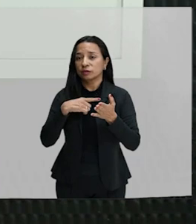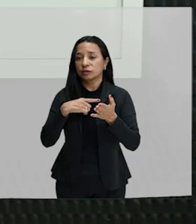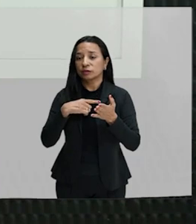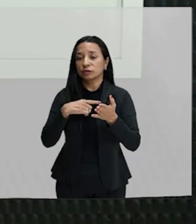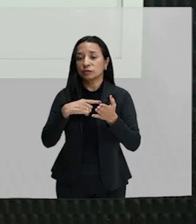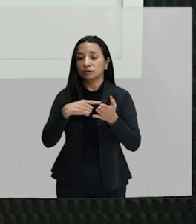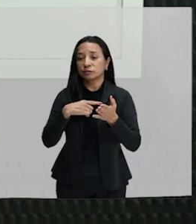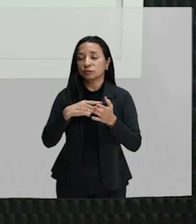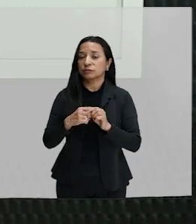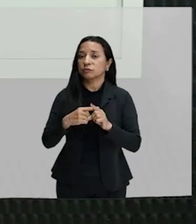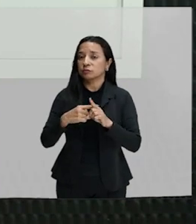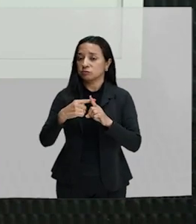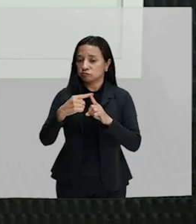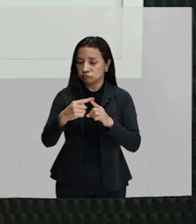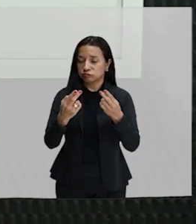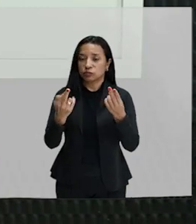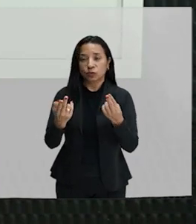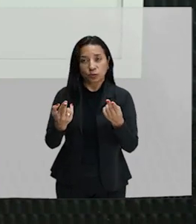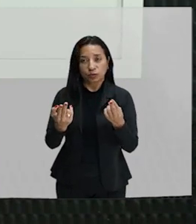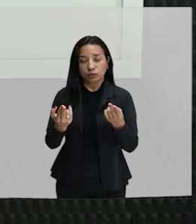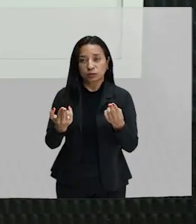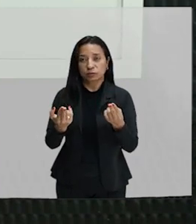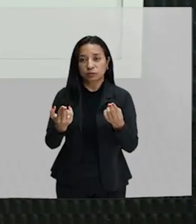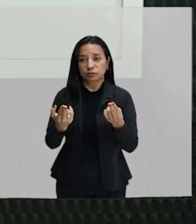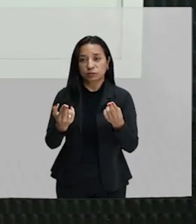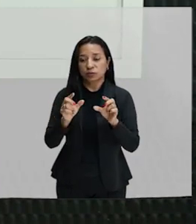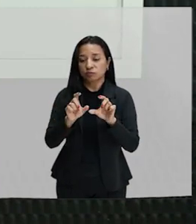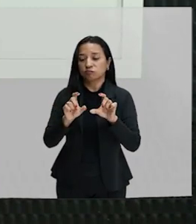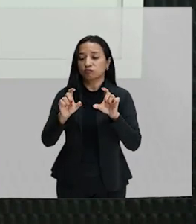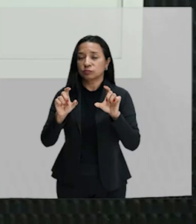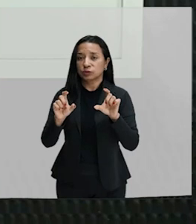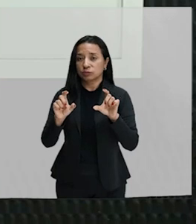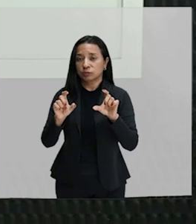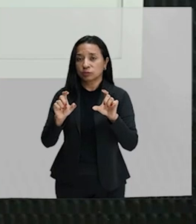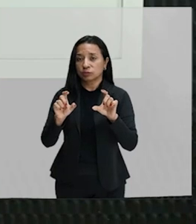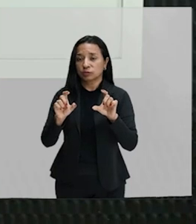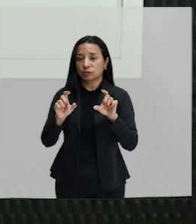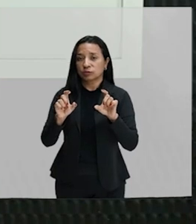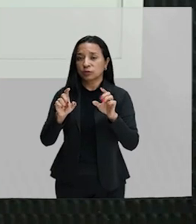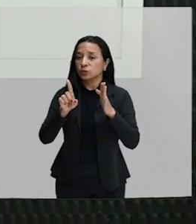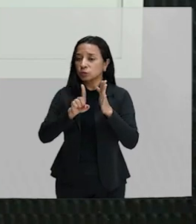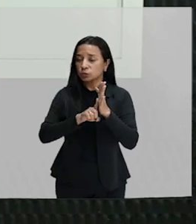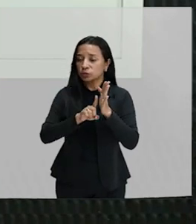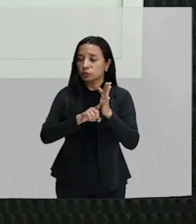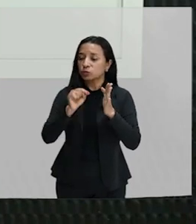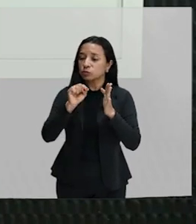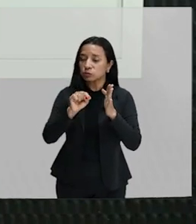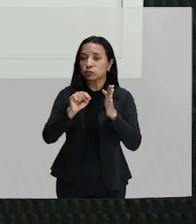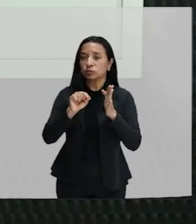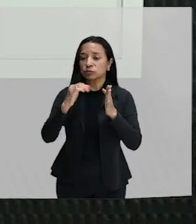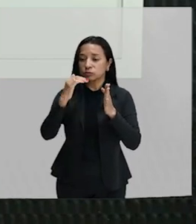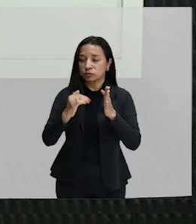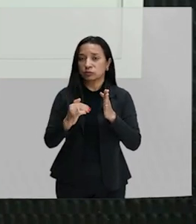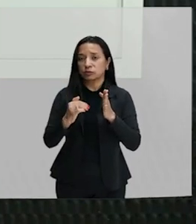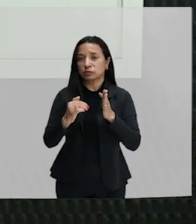as mesmas temperaturas né isso em tamanho e subtraindo com os pontos embaixo então nós temos